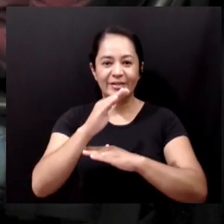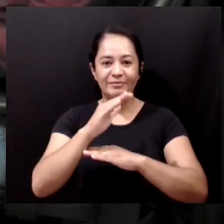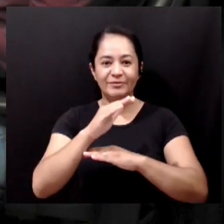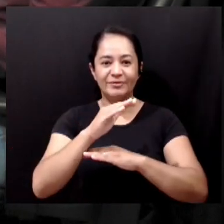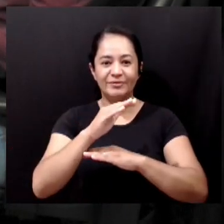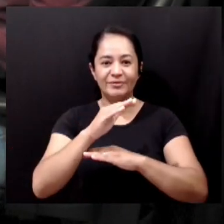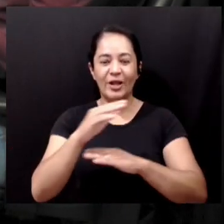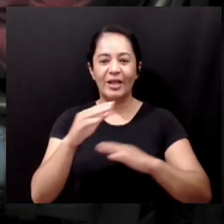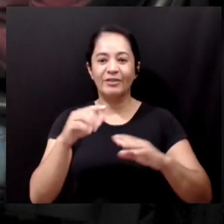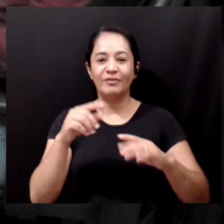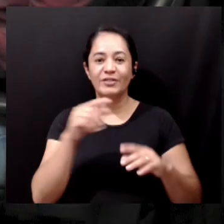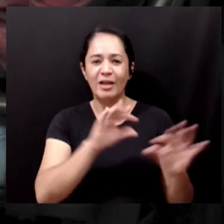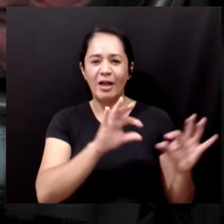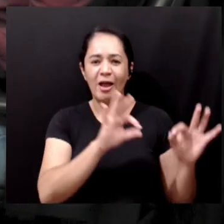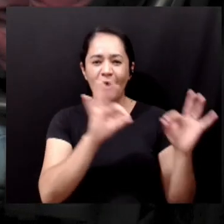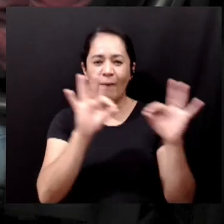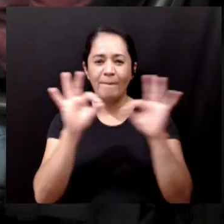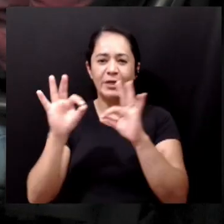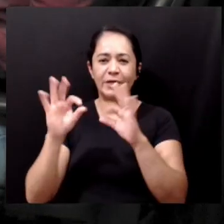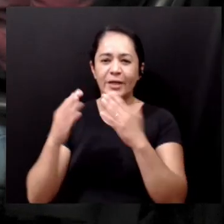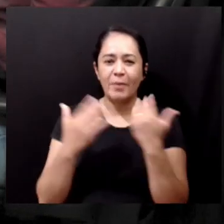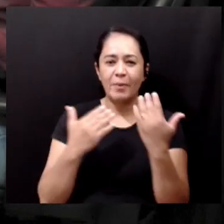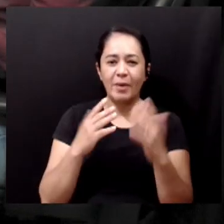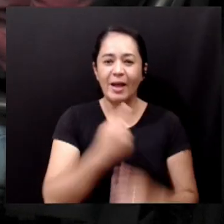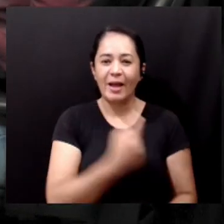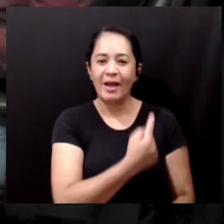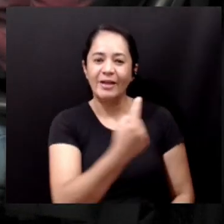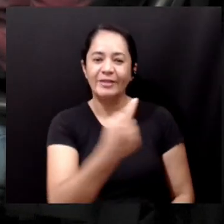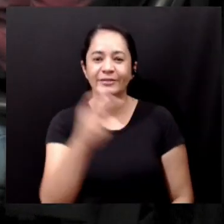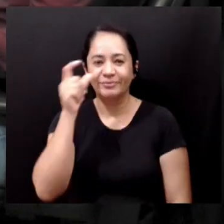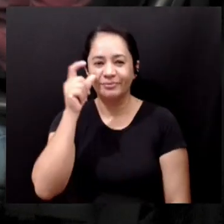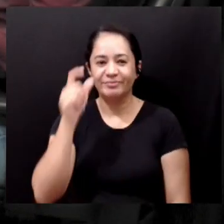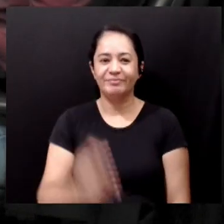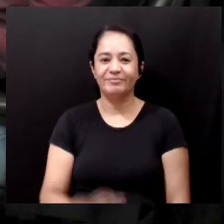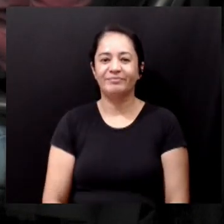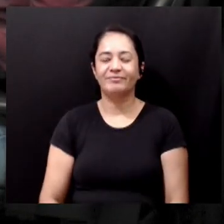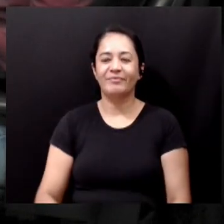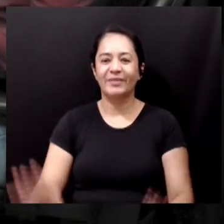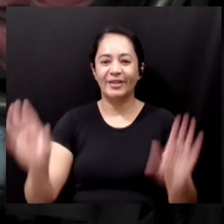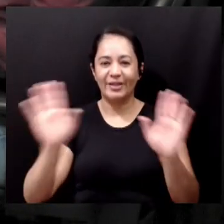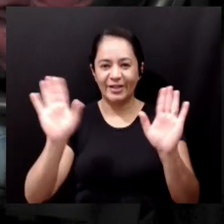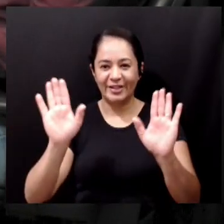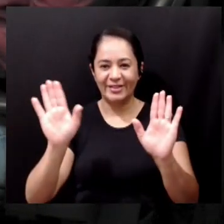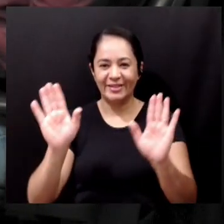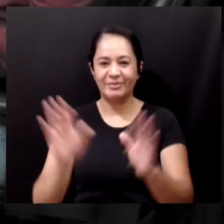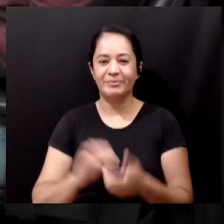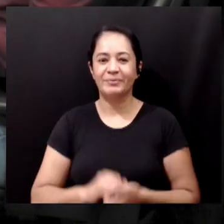acompanha cada bate-papo muito interessante, hein? Eu te espero, até a próxima!